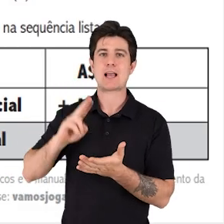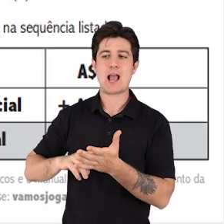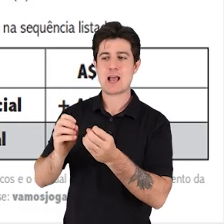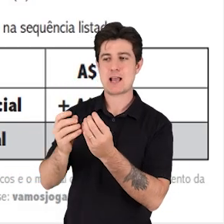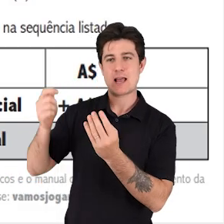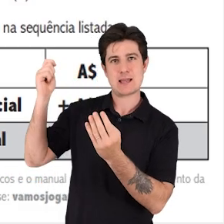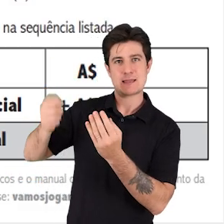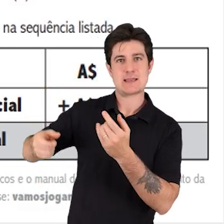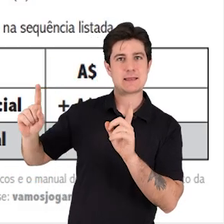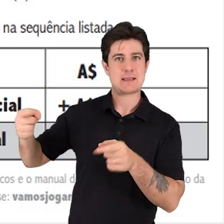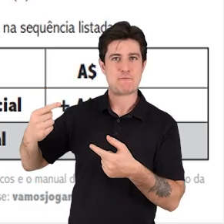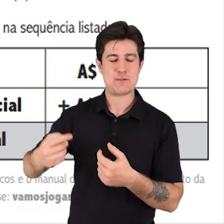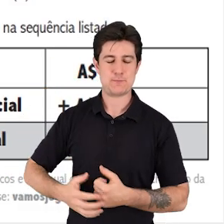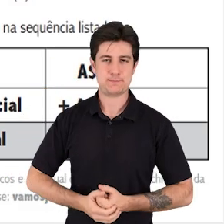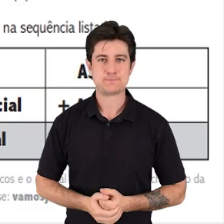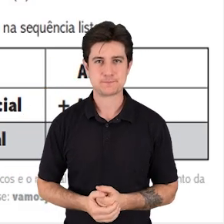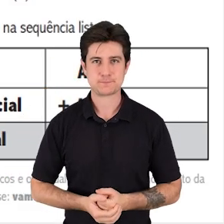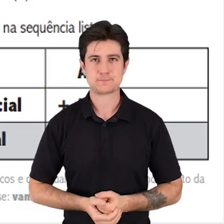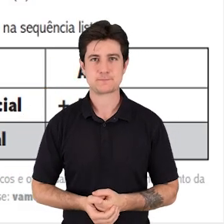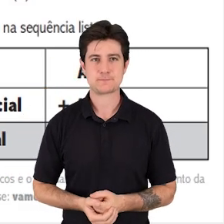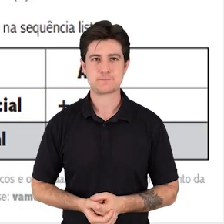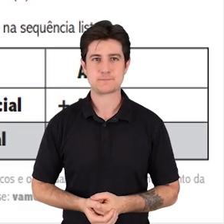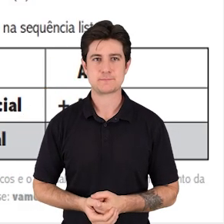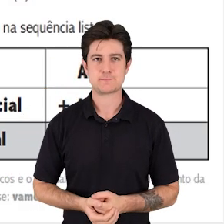de passar para as cartas desafio.